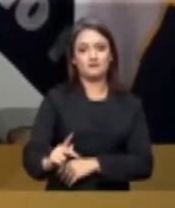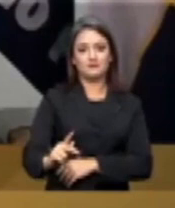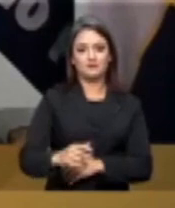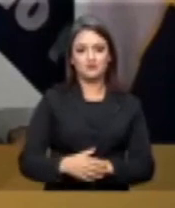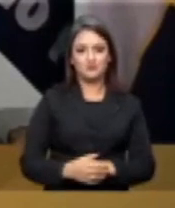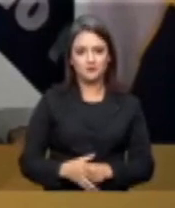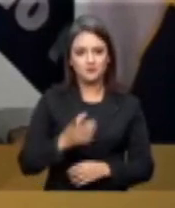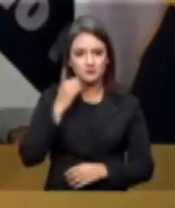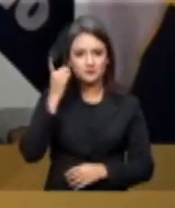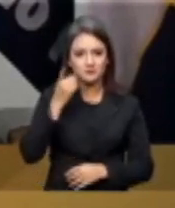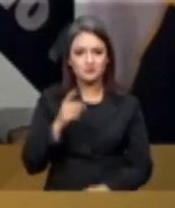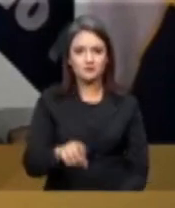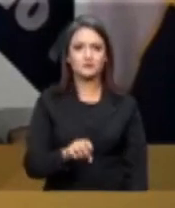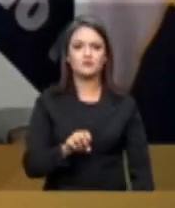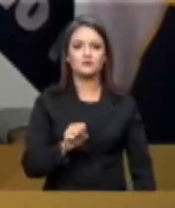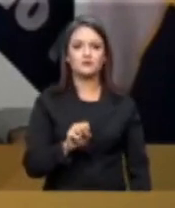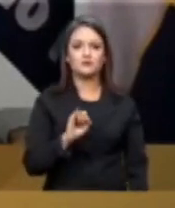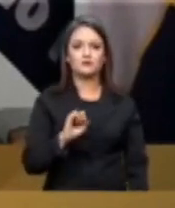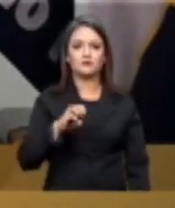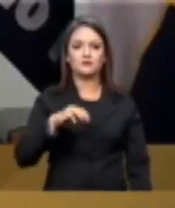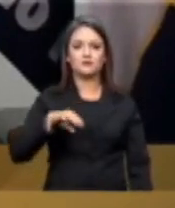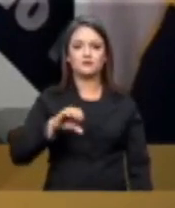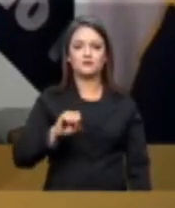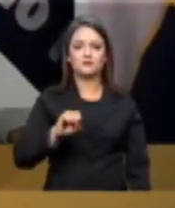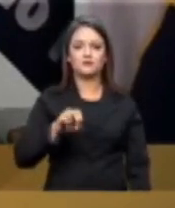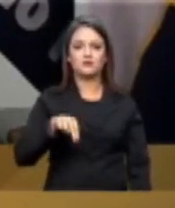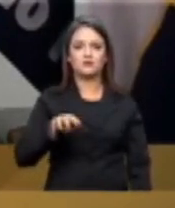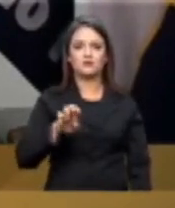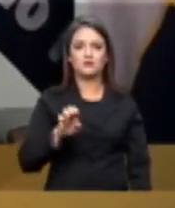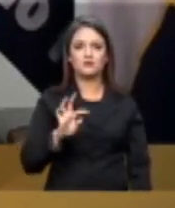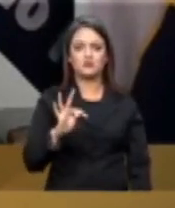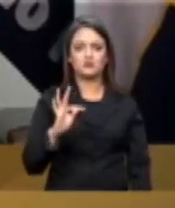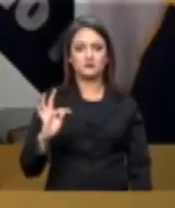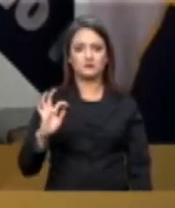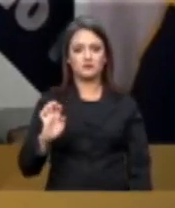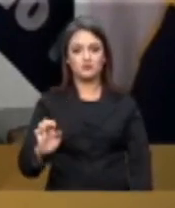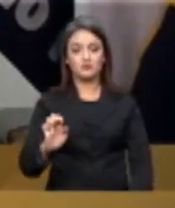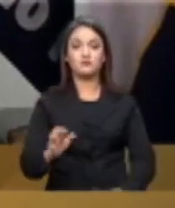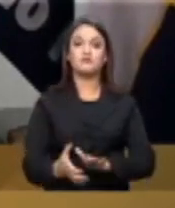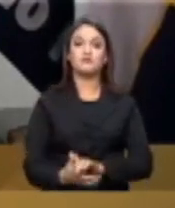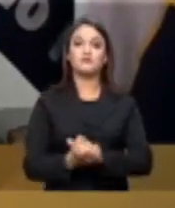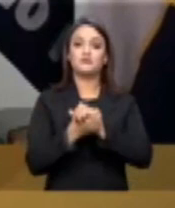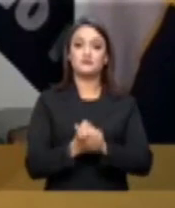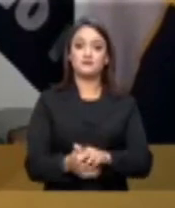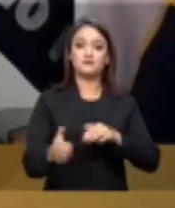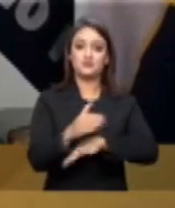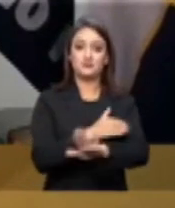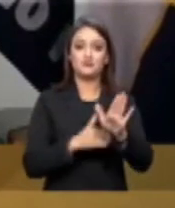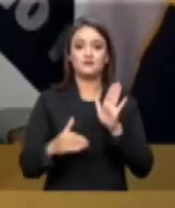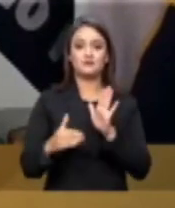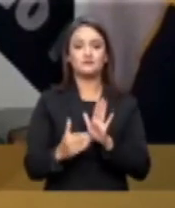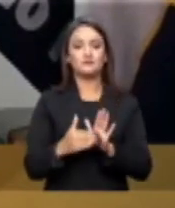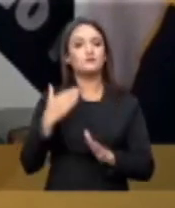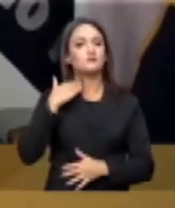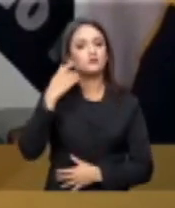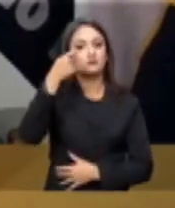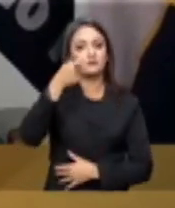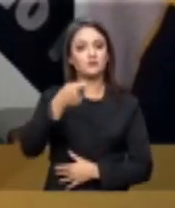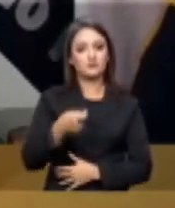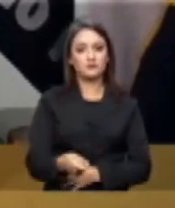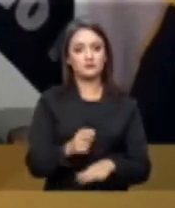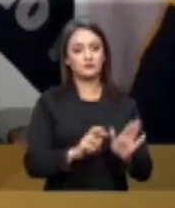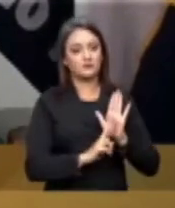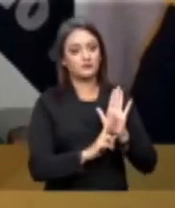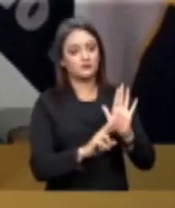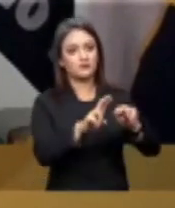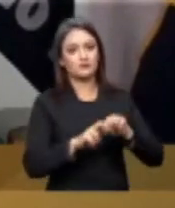doutor Simonetti. Cumprimento os magistrados e magistradas, na pessoa da doutora